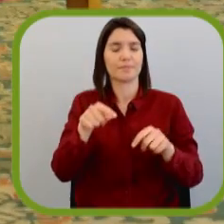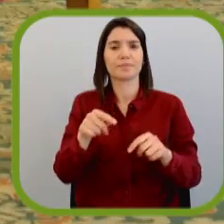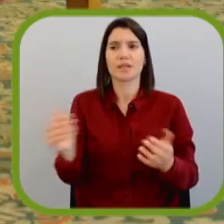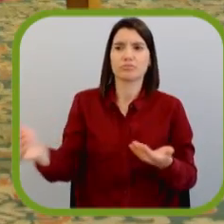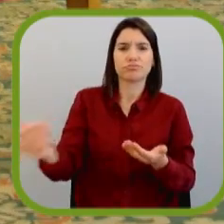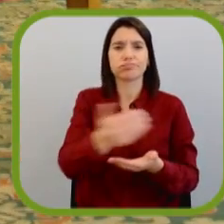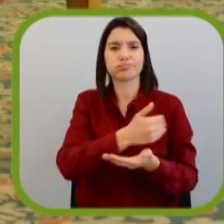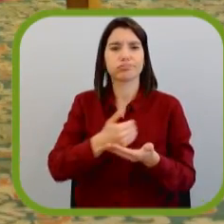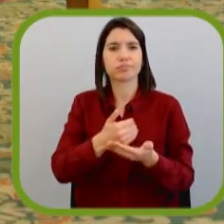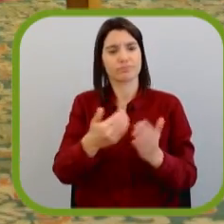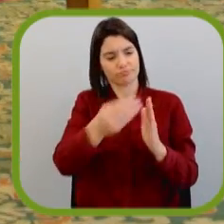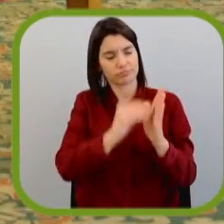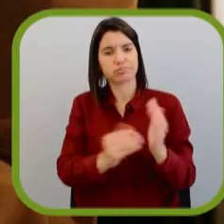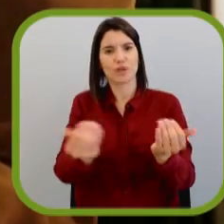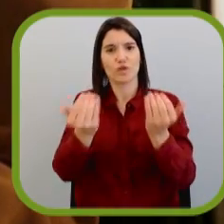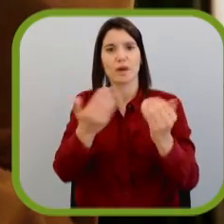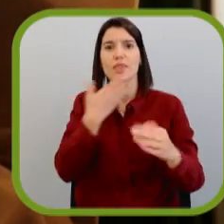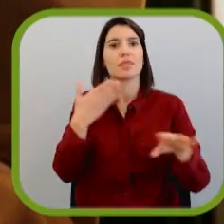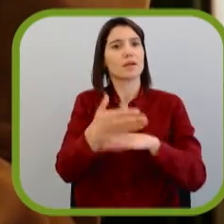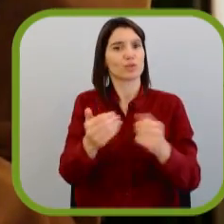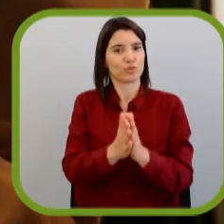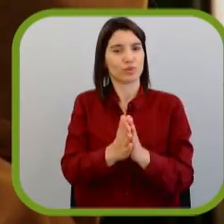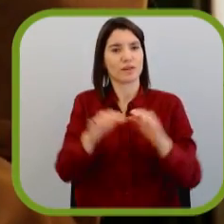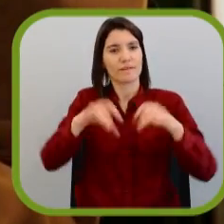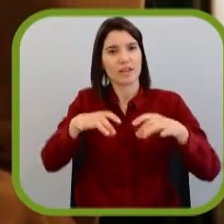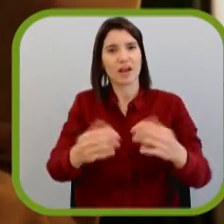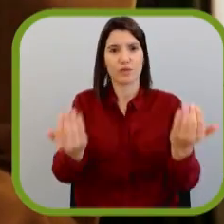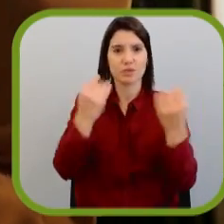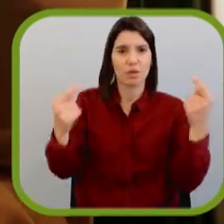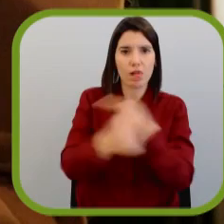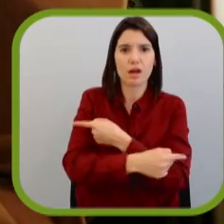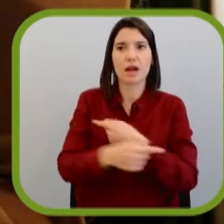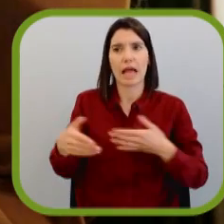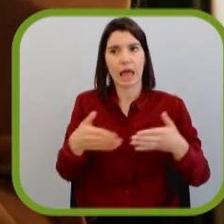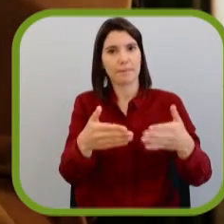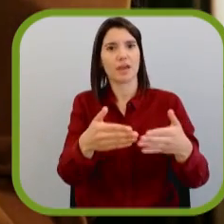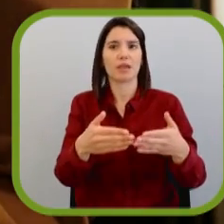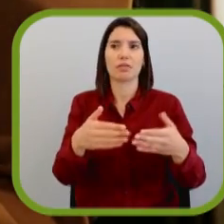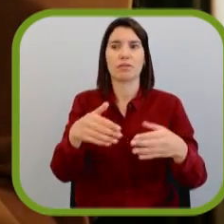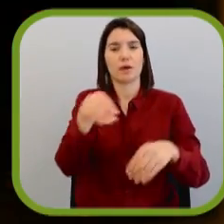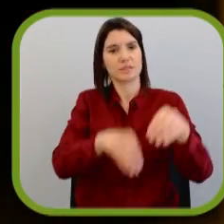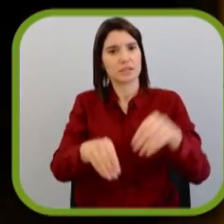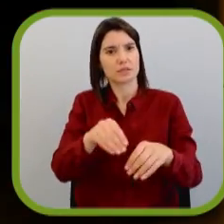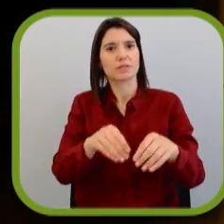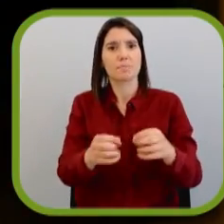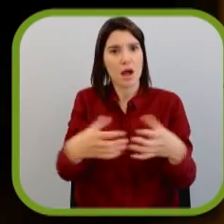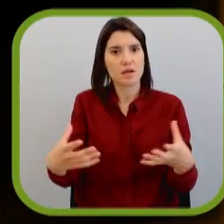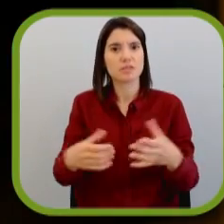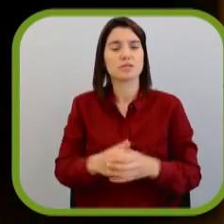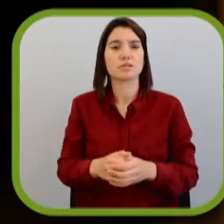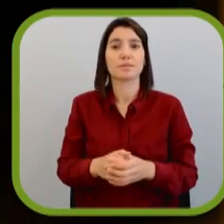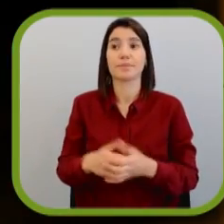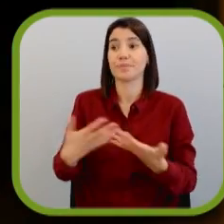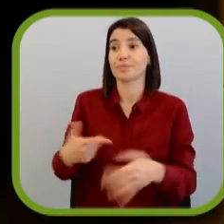reúne informação acessível a todos. É o combate à desinformação o caminho para a diminuição da taxa de abstenção? Estamos numa